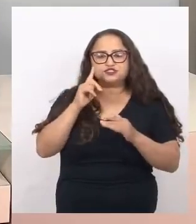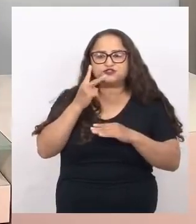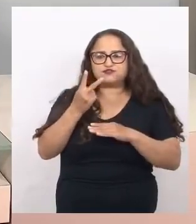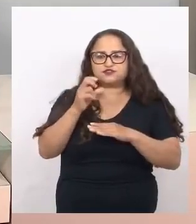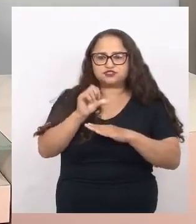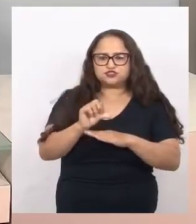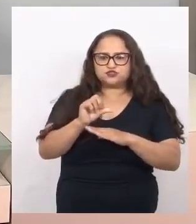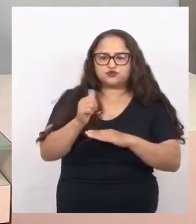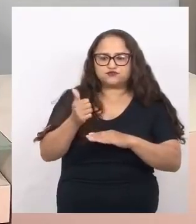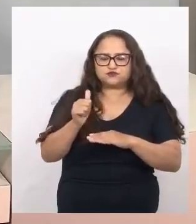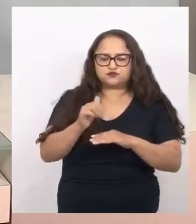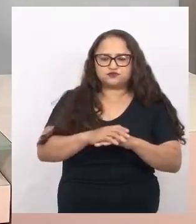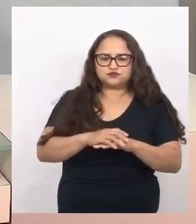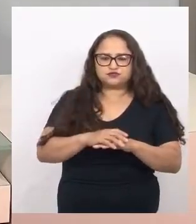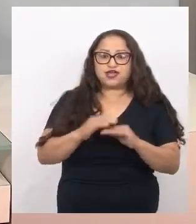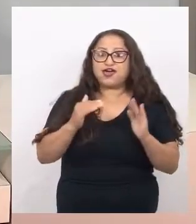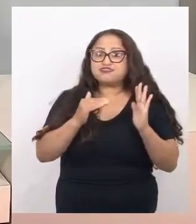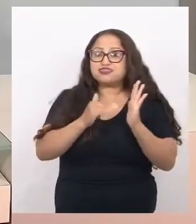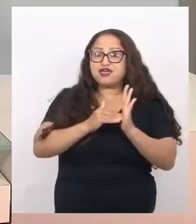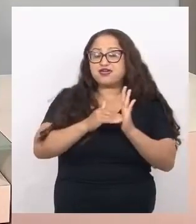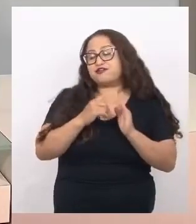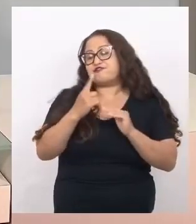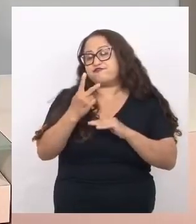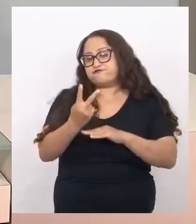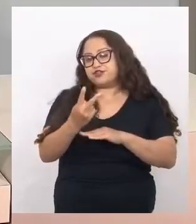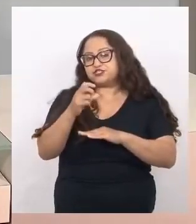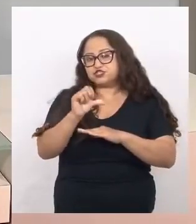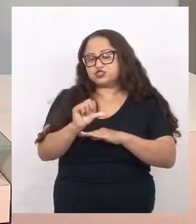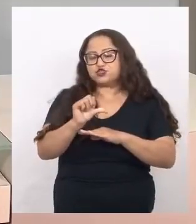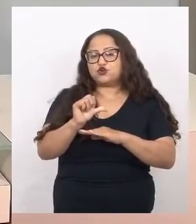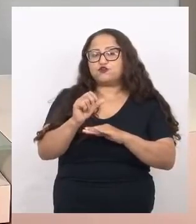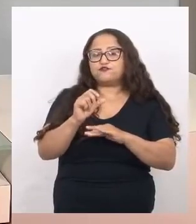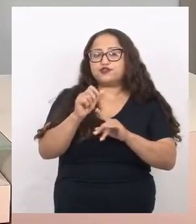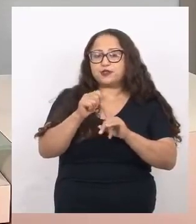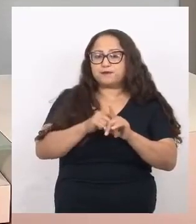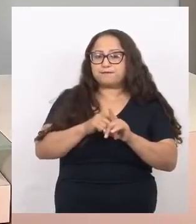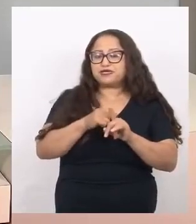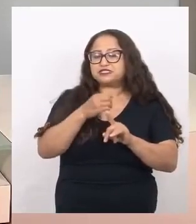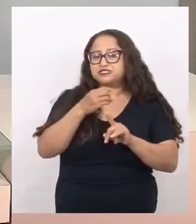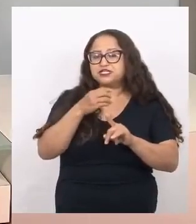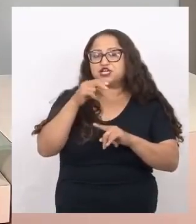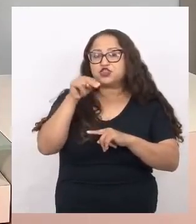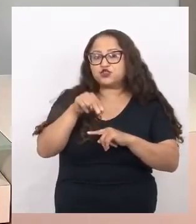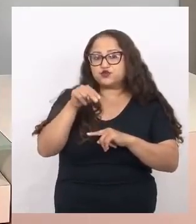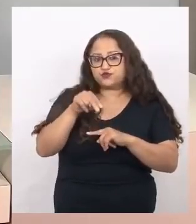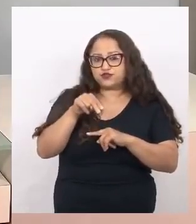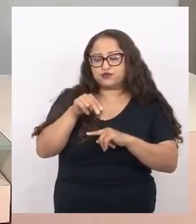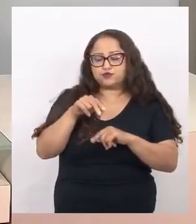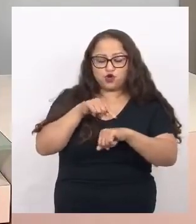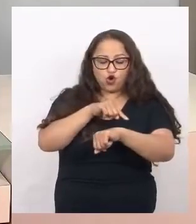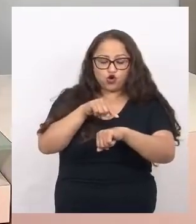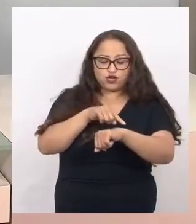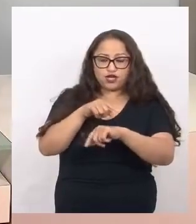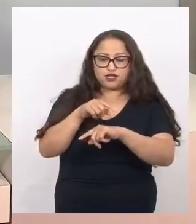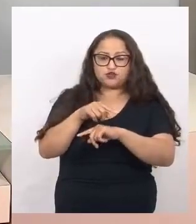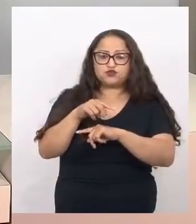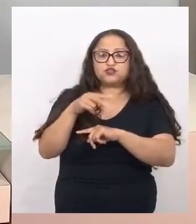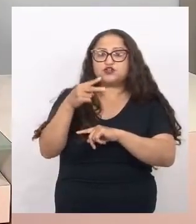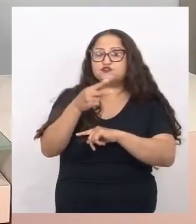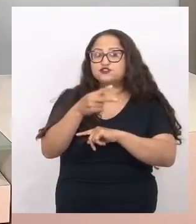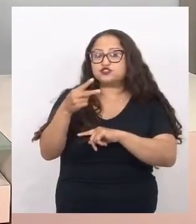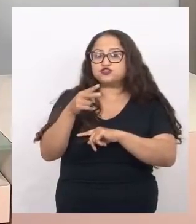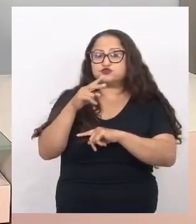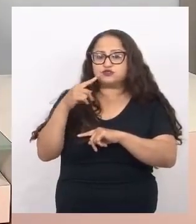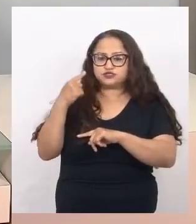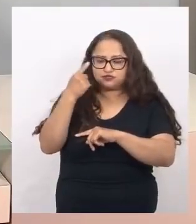Mas, impreterivelmente, 29/11 até as 18 horas, porque depois disso a gente vai rodar uma atualização na sede,